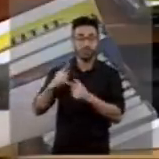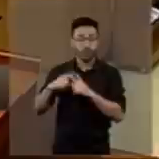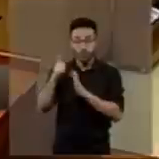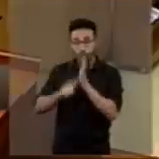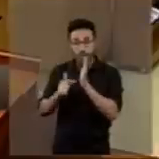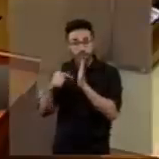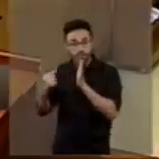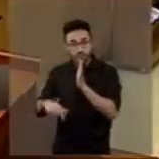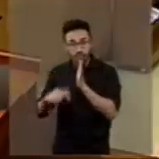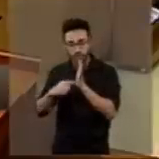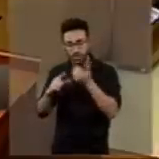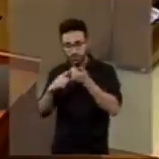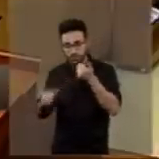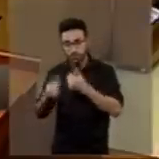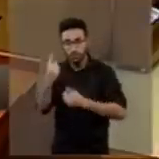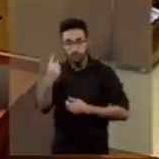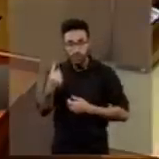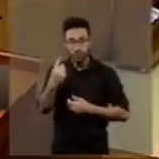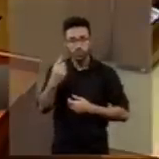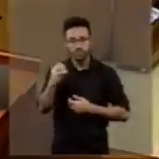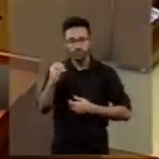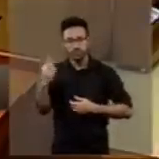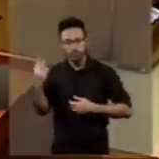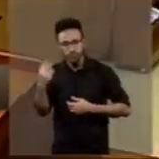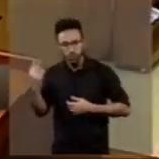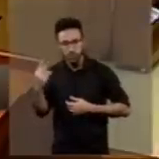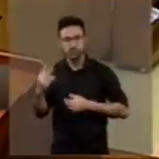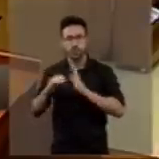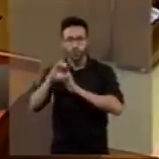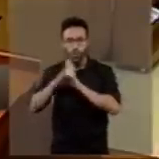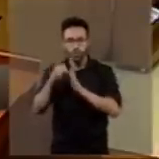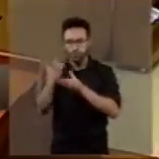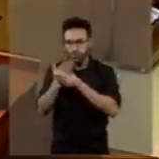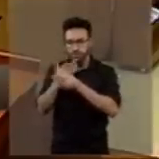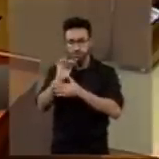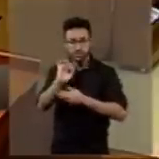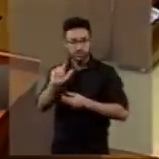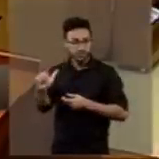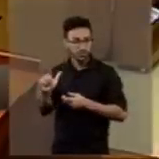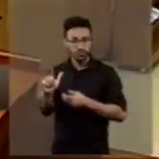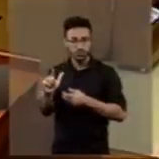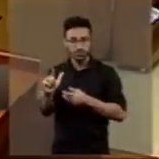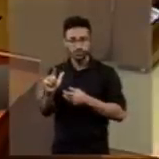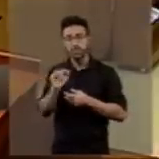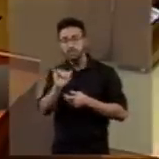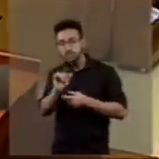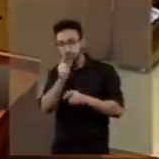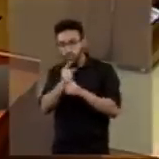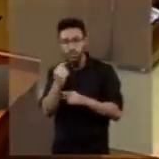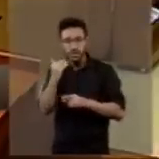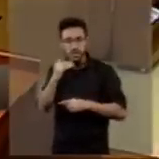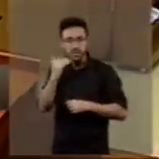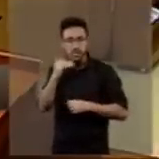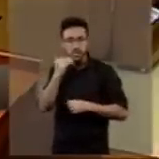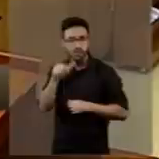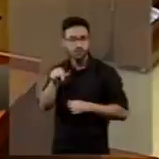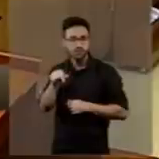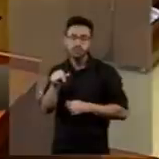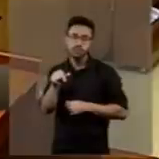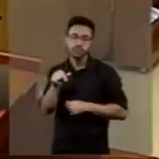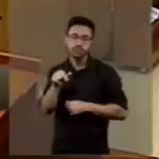do artigo 1022 do Código de Processo Civil, de qualquer dos vícios a ensejarem